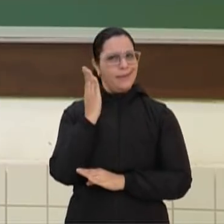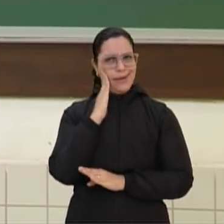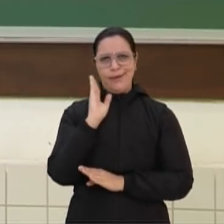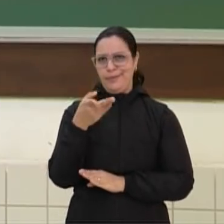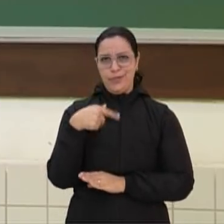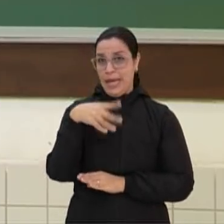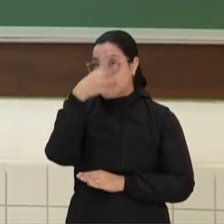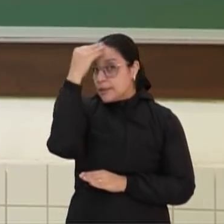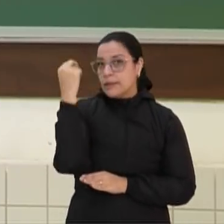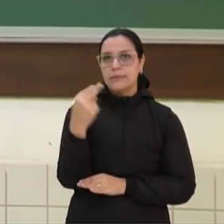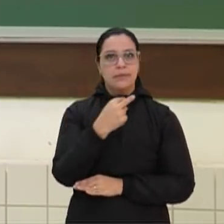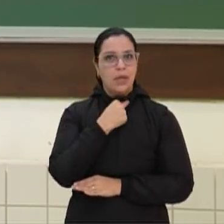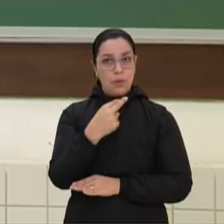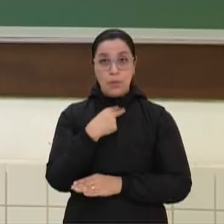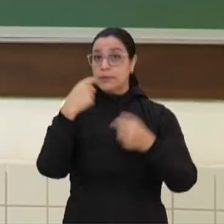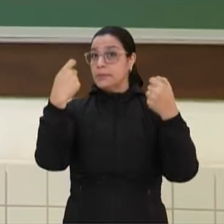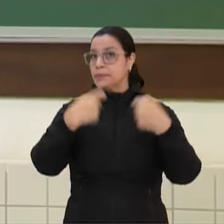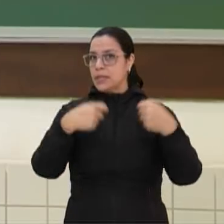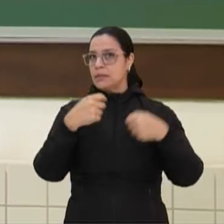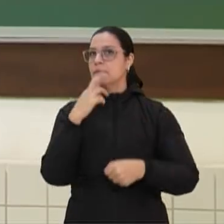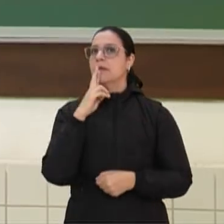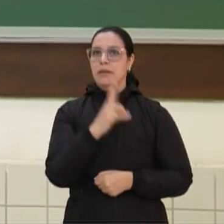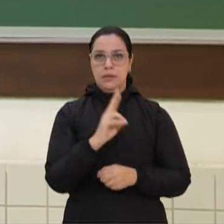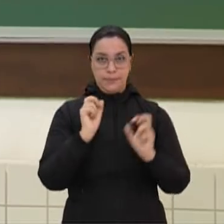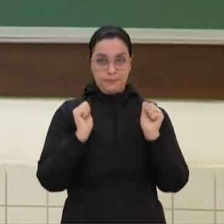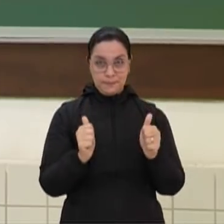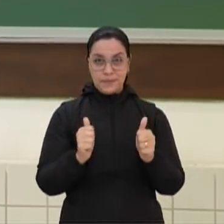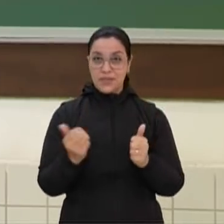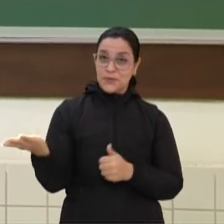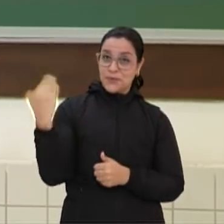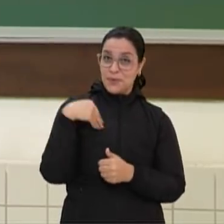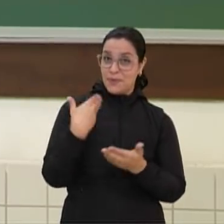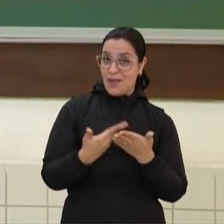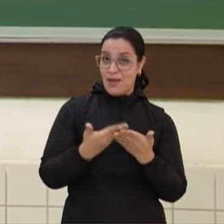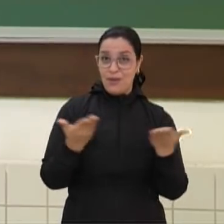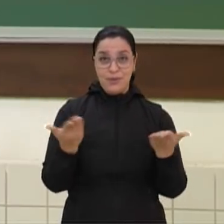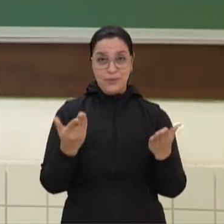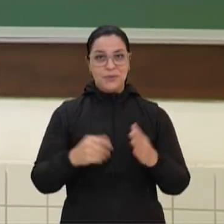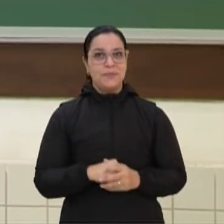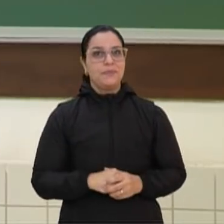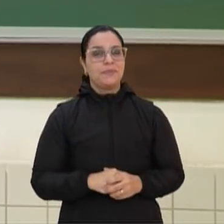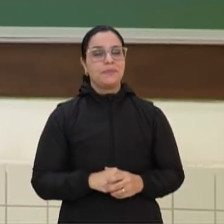devem esquecer de fazer isso. Então vamos para a aula de hoje.